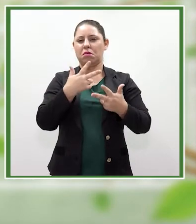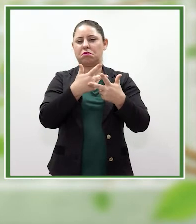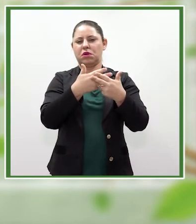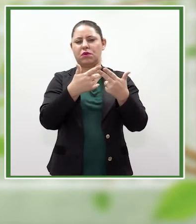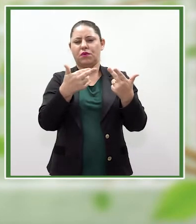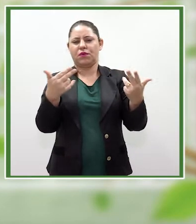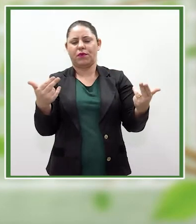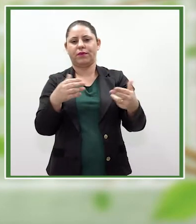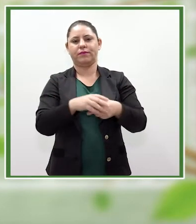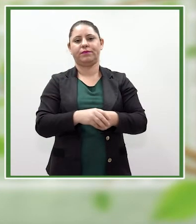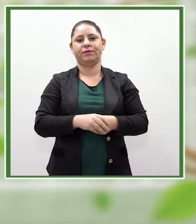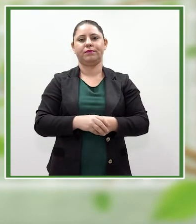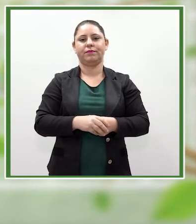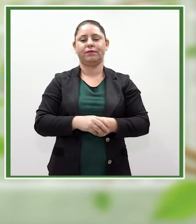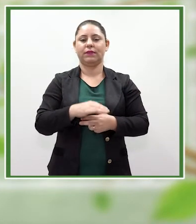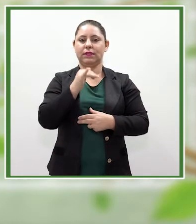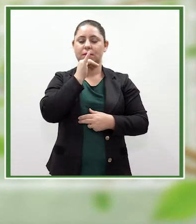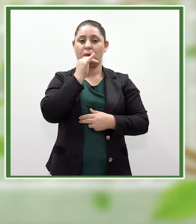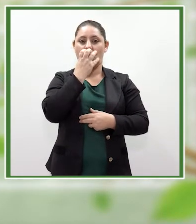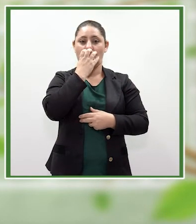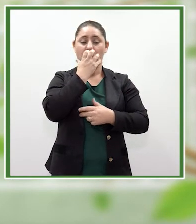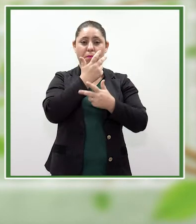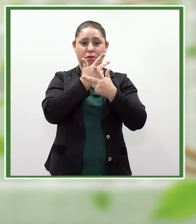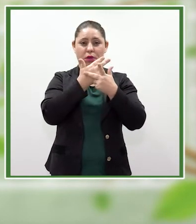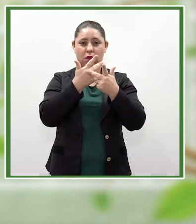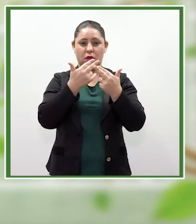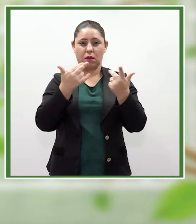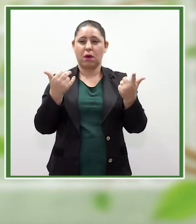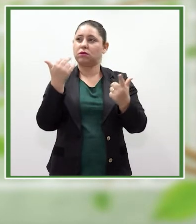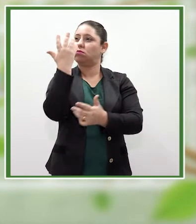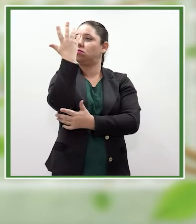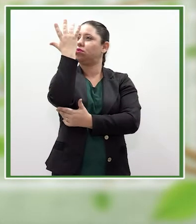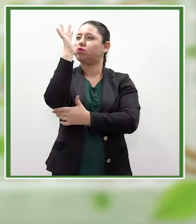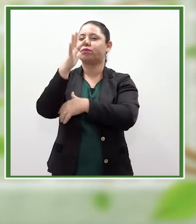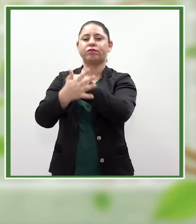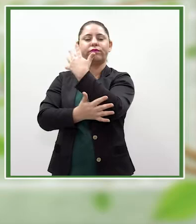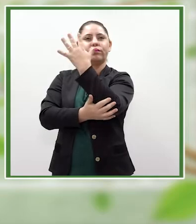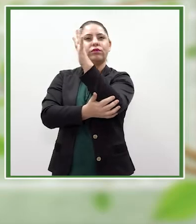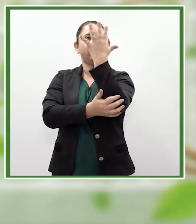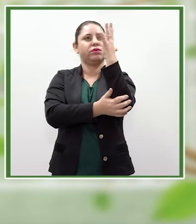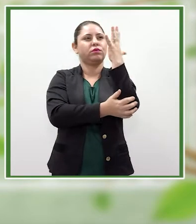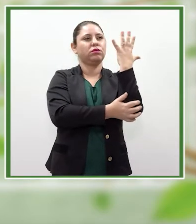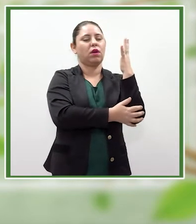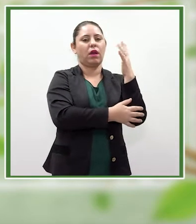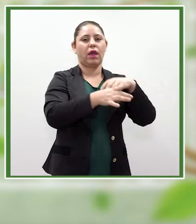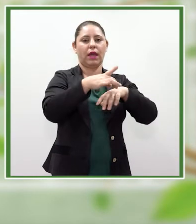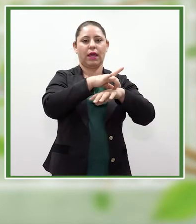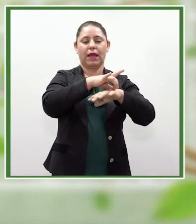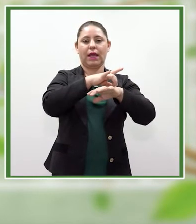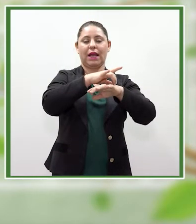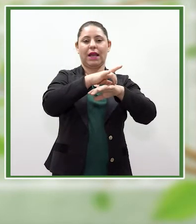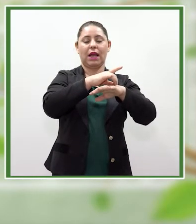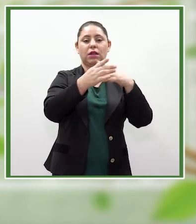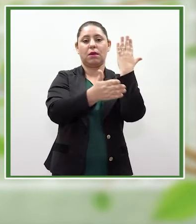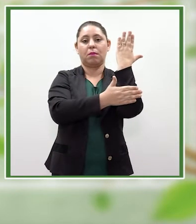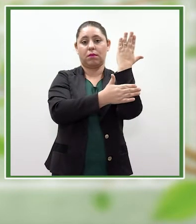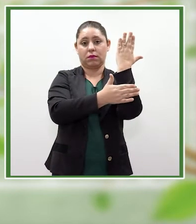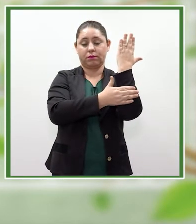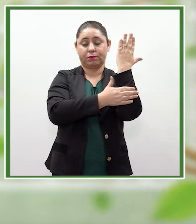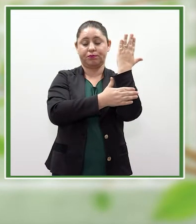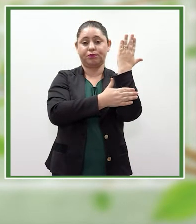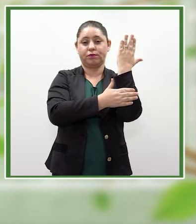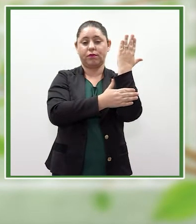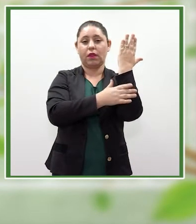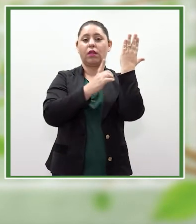madeira. Um outro ponto muito favorável do componente florestal é o benefício ao bem-estar